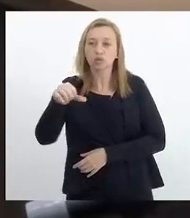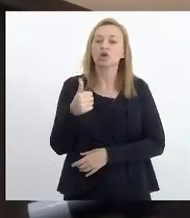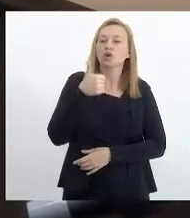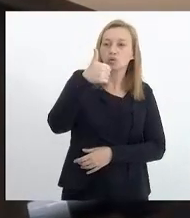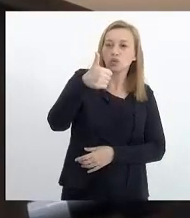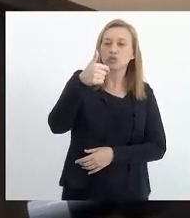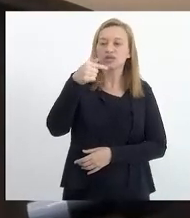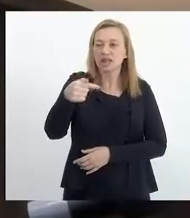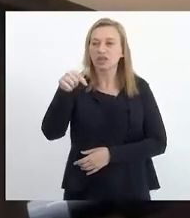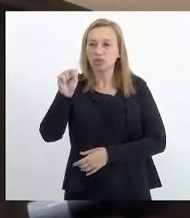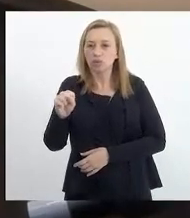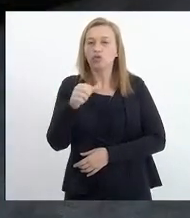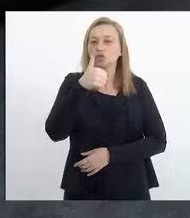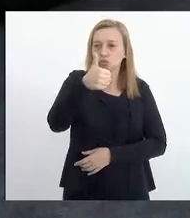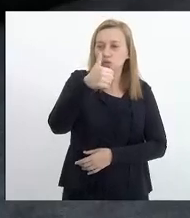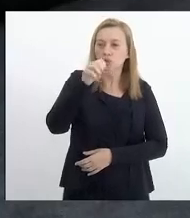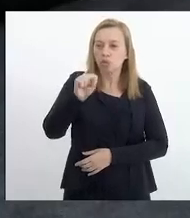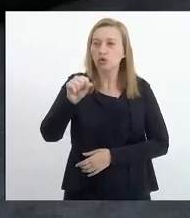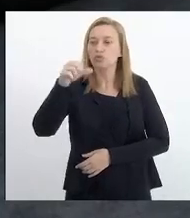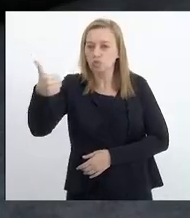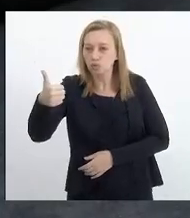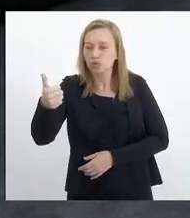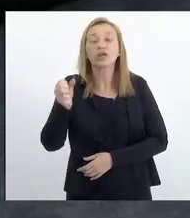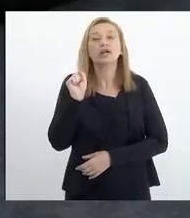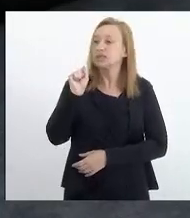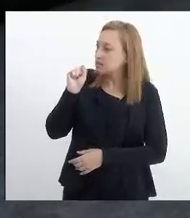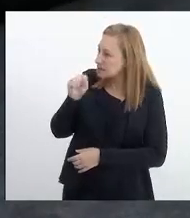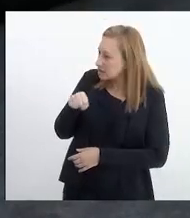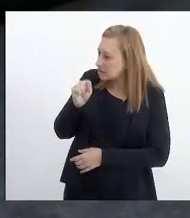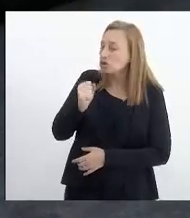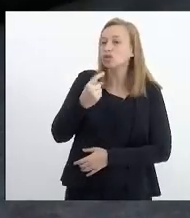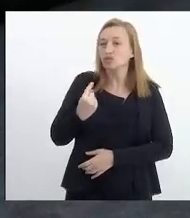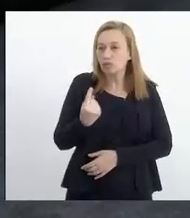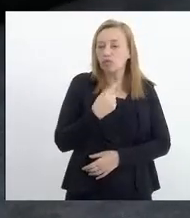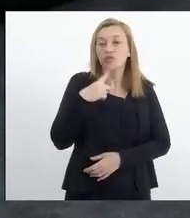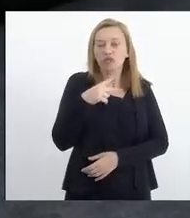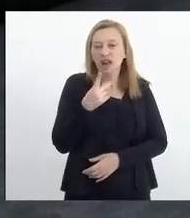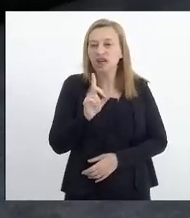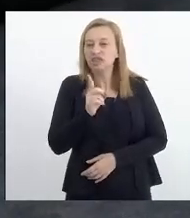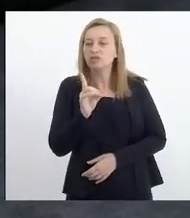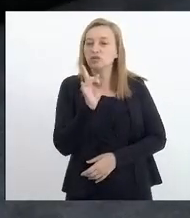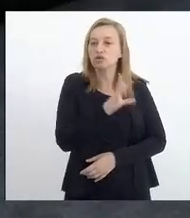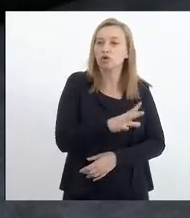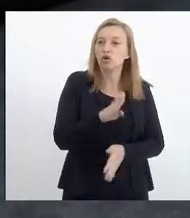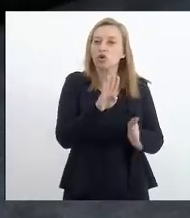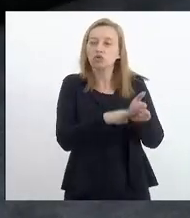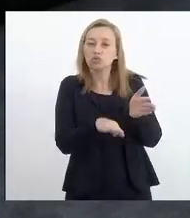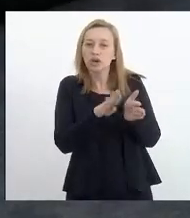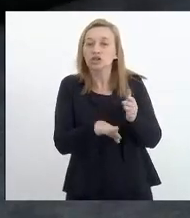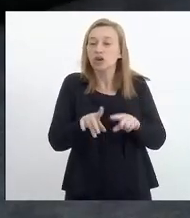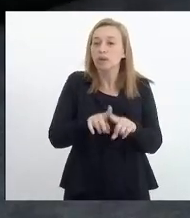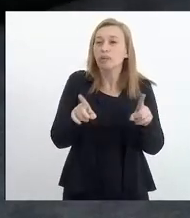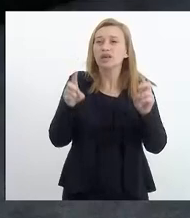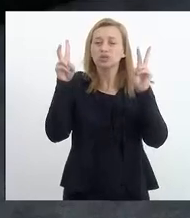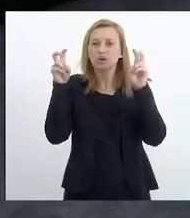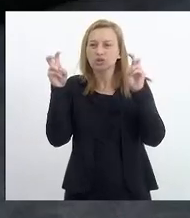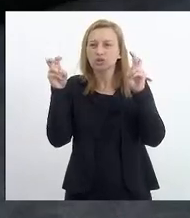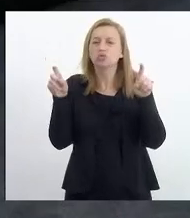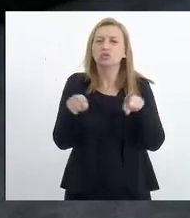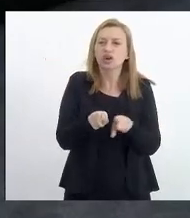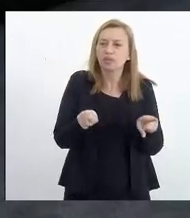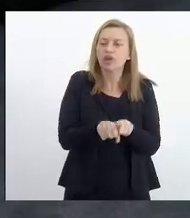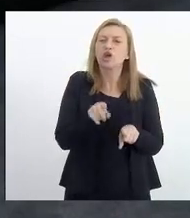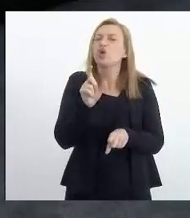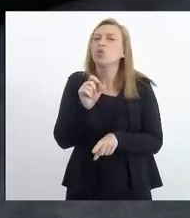178, 181. Mas vamos fazer uma abordagem. Não só do teto de gastos, mas da questão do que